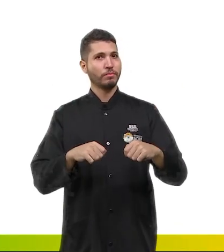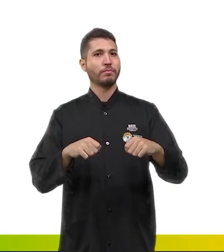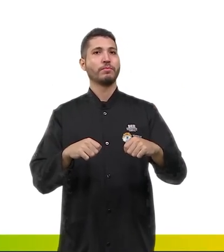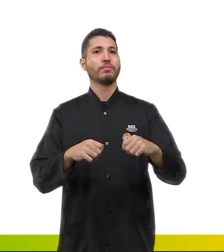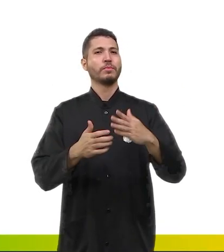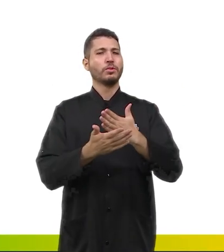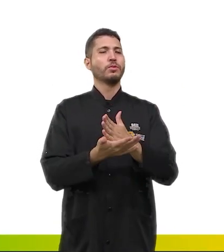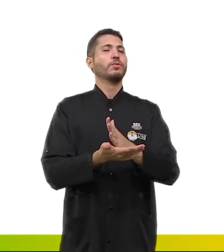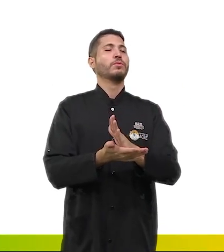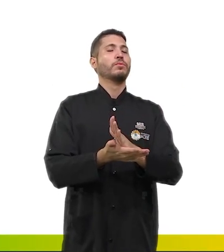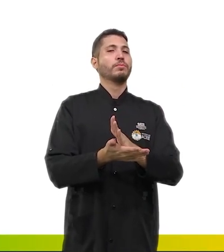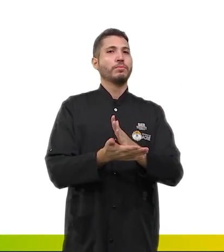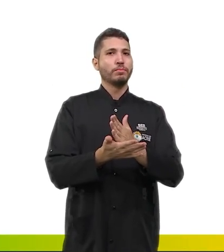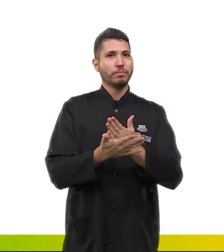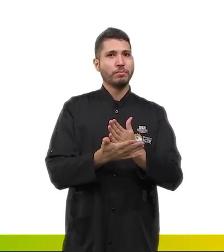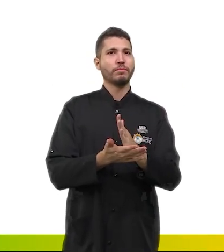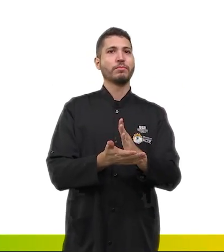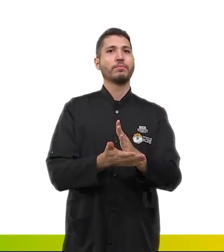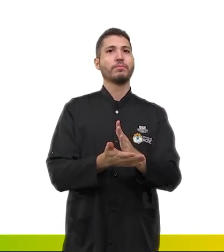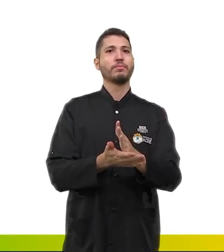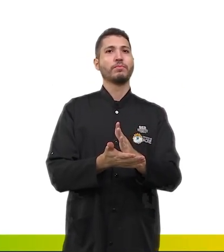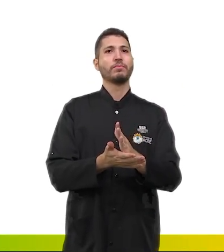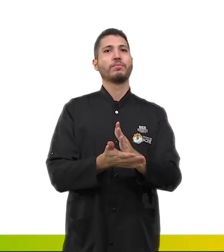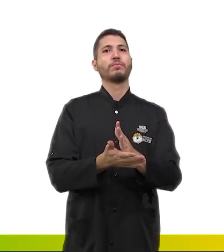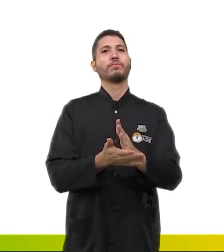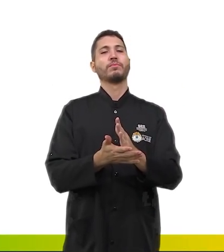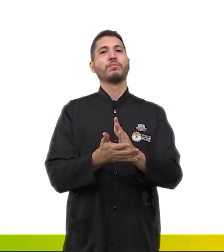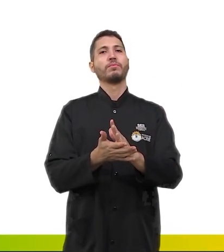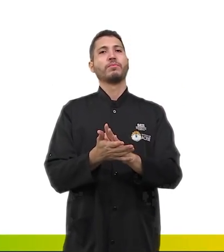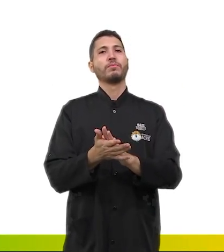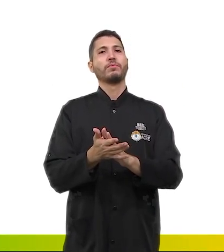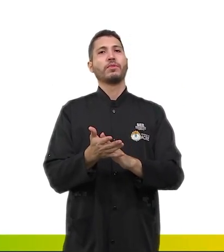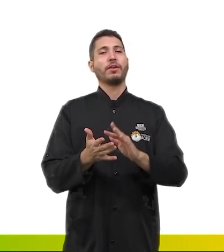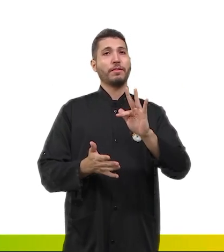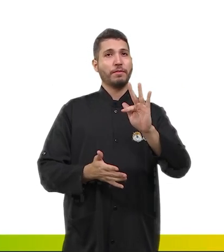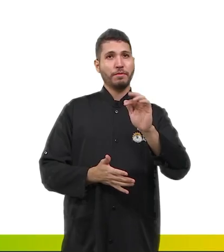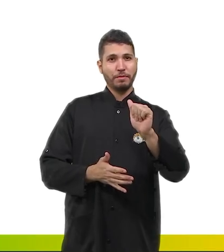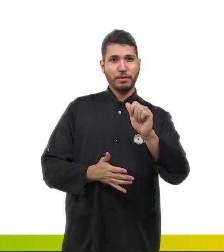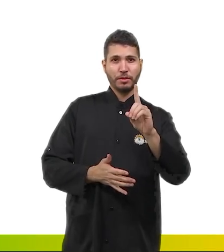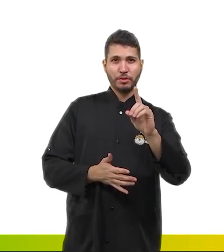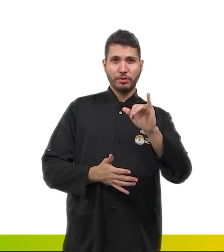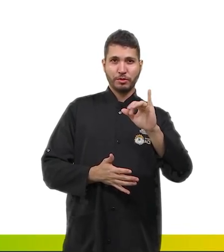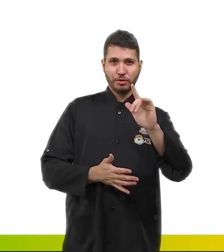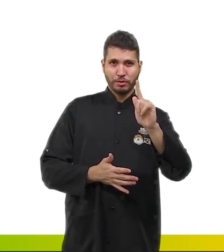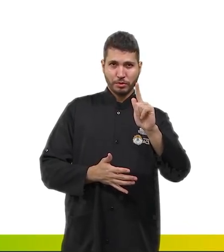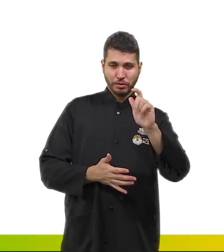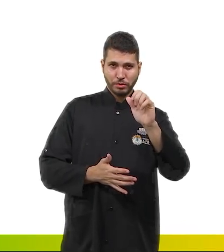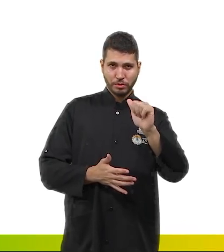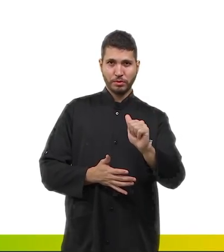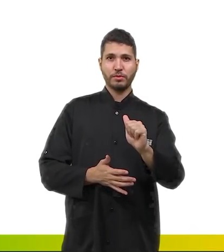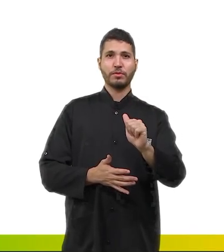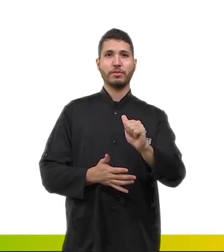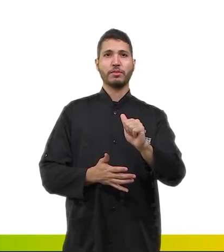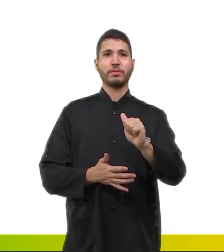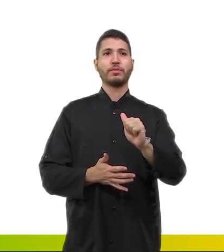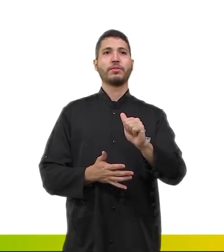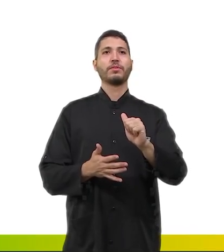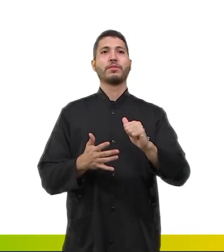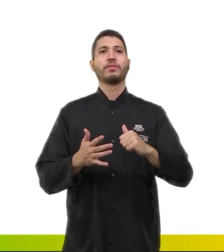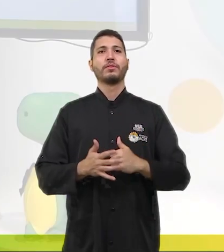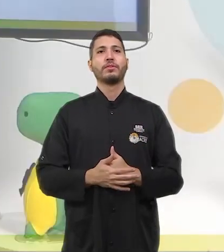a fadiga, o cansaço durante um esforço prolongado e de recuperar-se rapidamente.